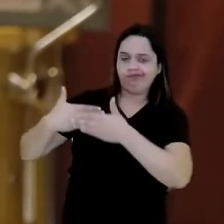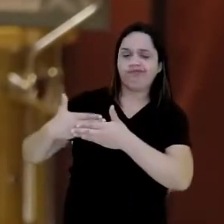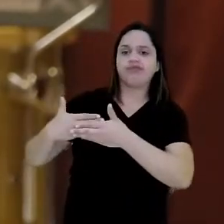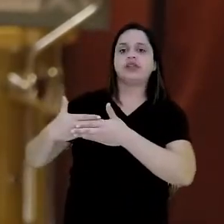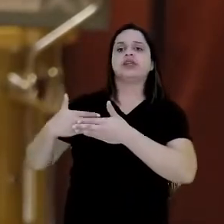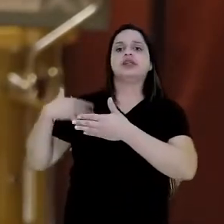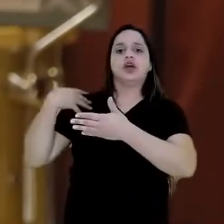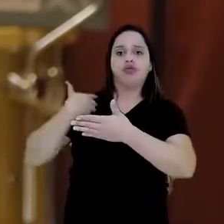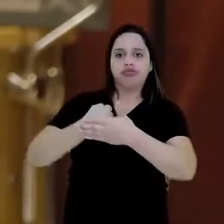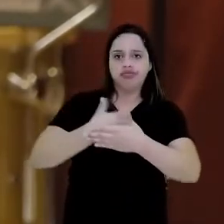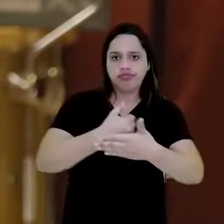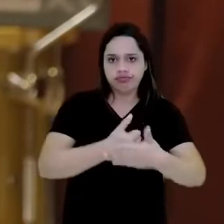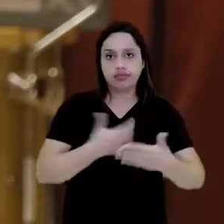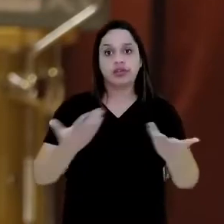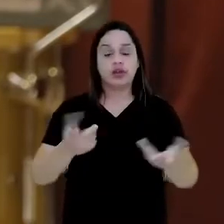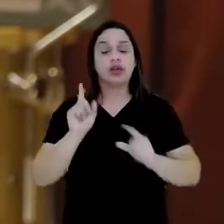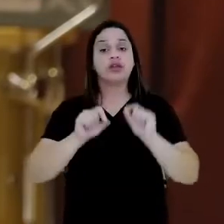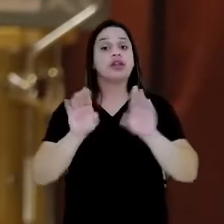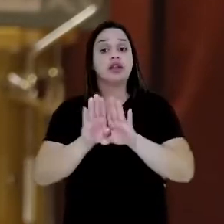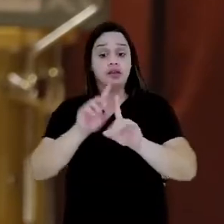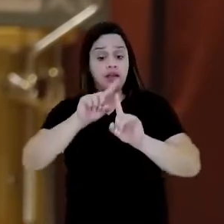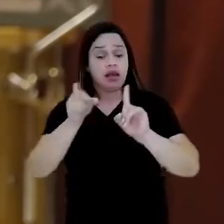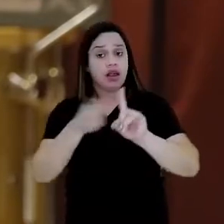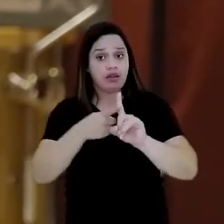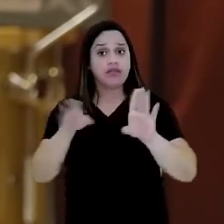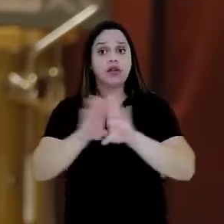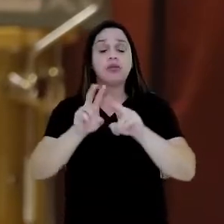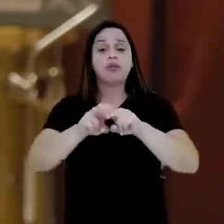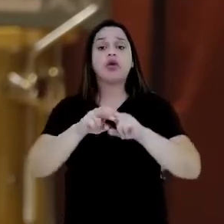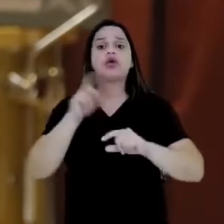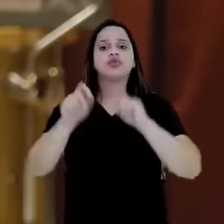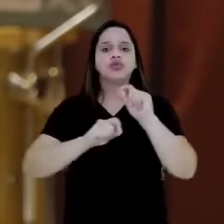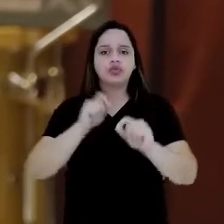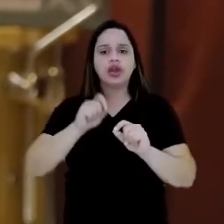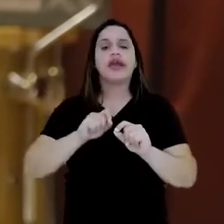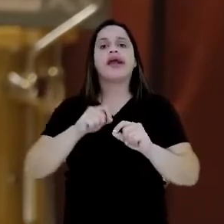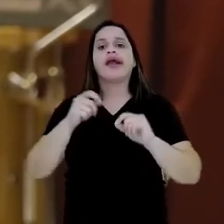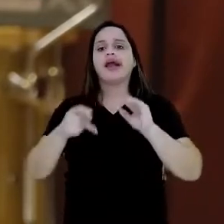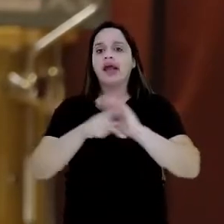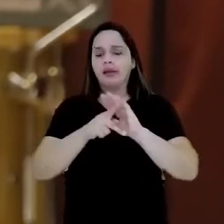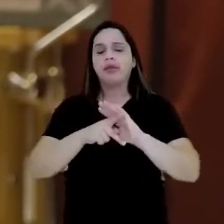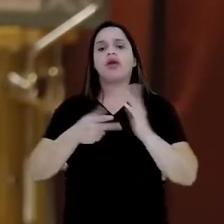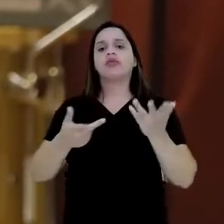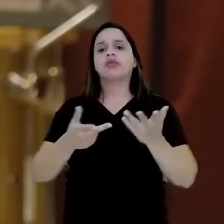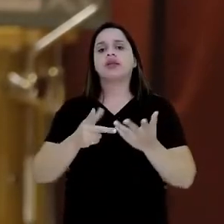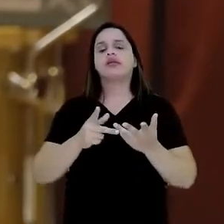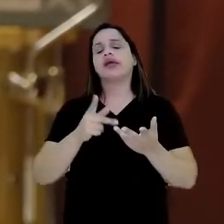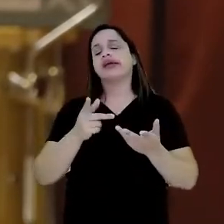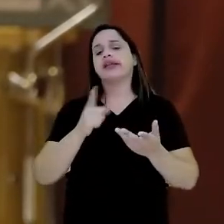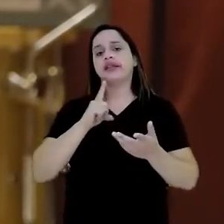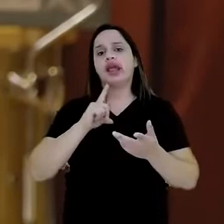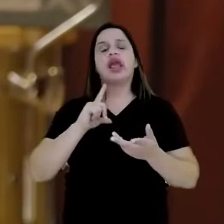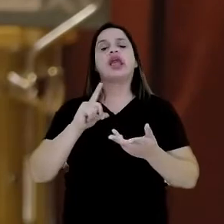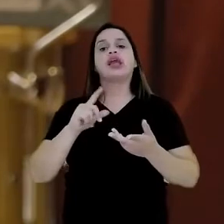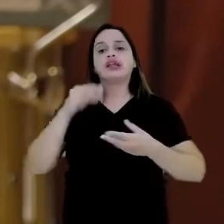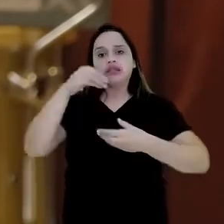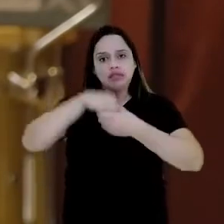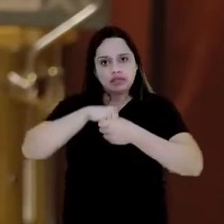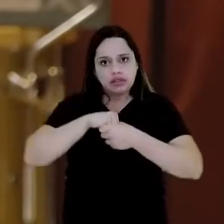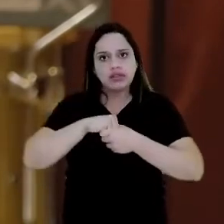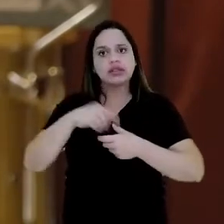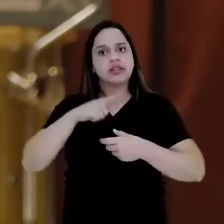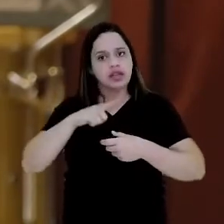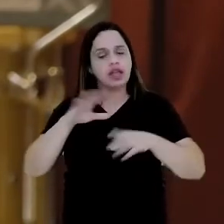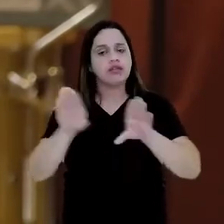filha também vai ter Então mas quem tá uma boa fica também e que engravida também fica causa da progesterona bom então tem tem